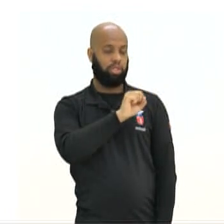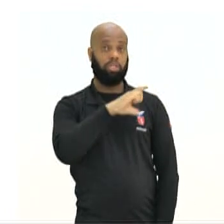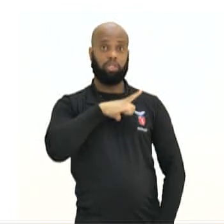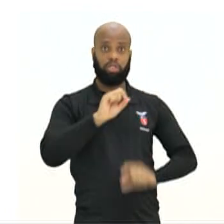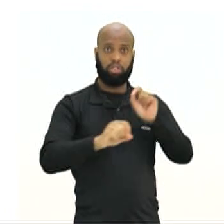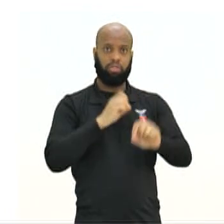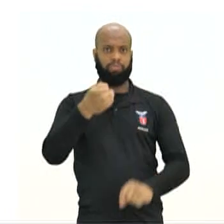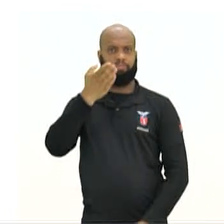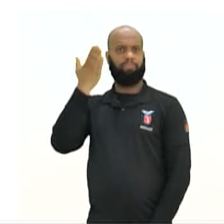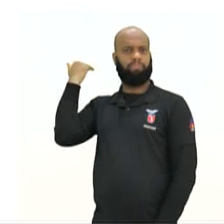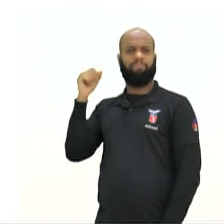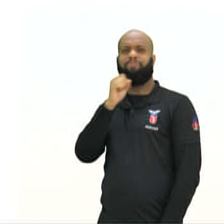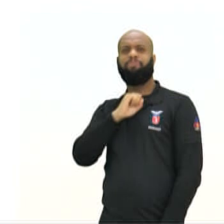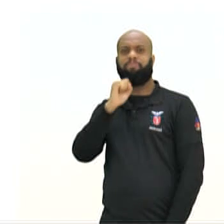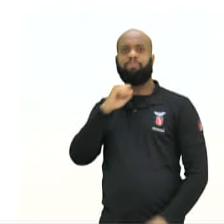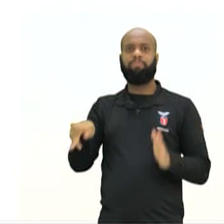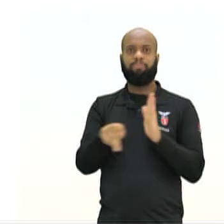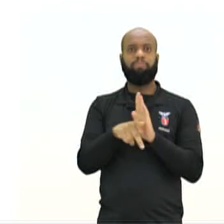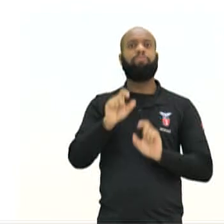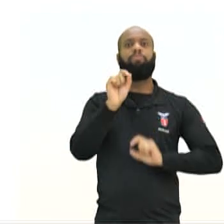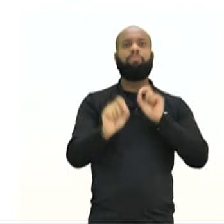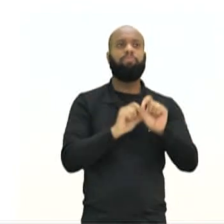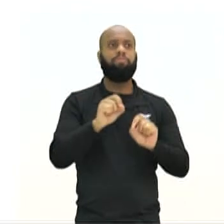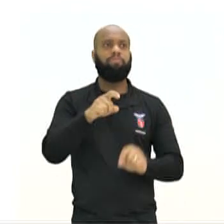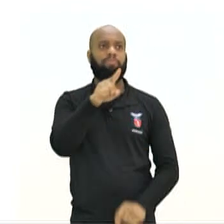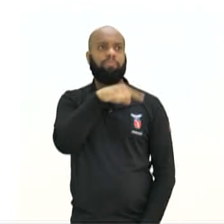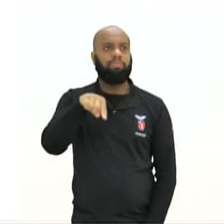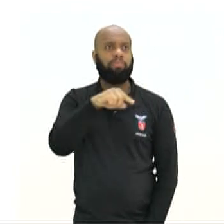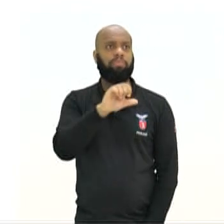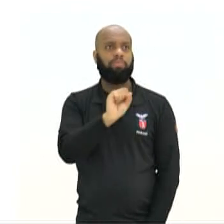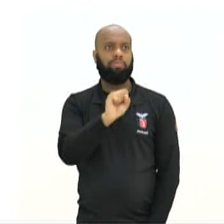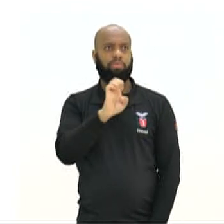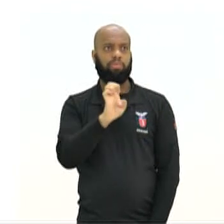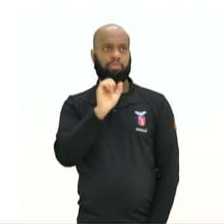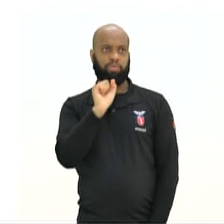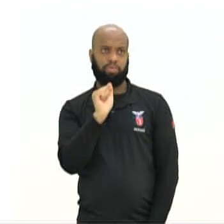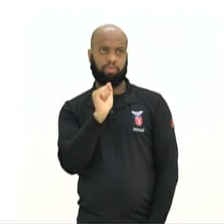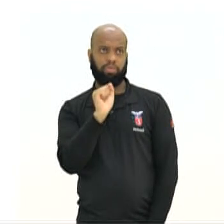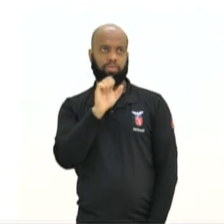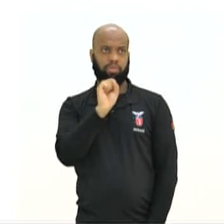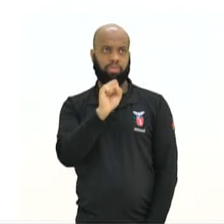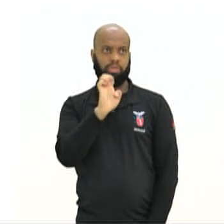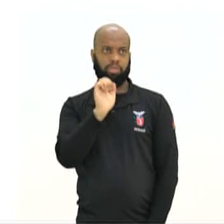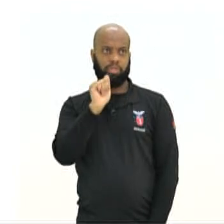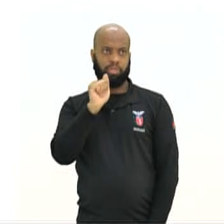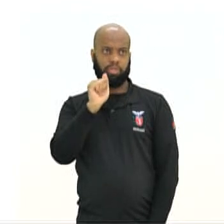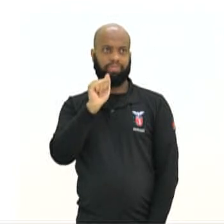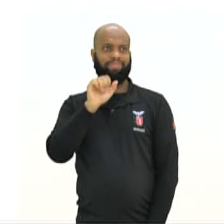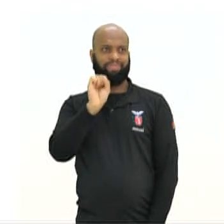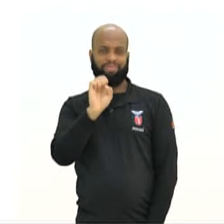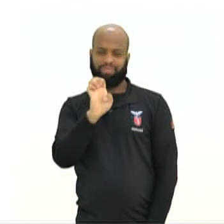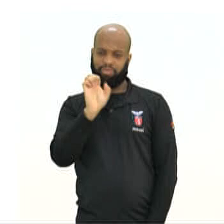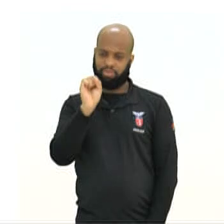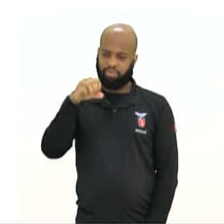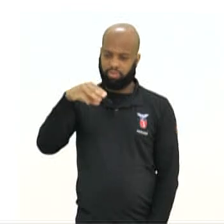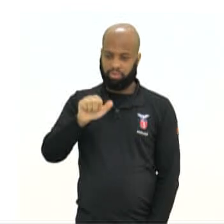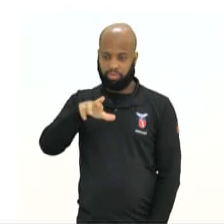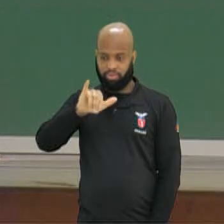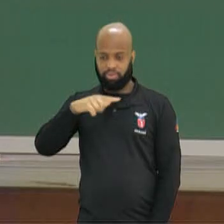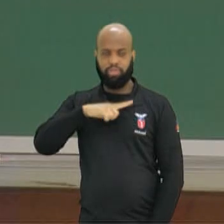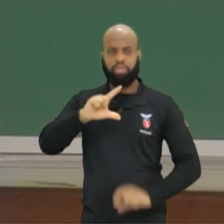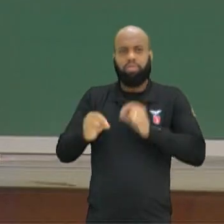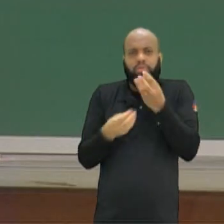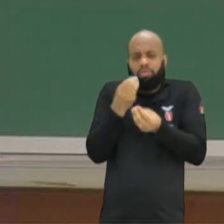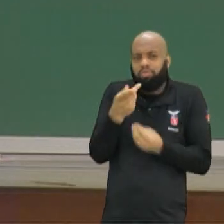mais antigo senhor desta sesmaria. Guardem esta palavra, por favor. Como então dizer quem fala, ora a vossas